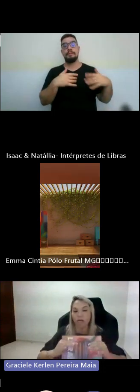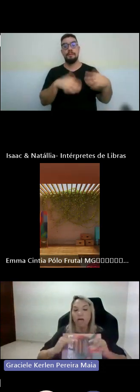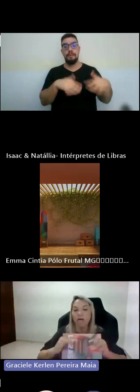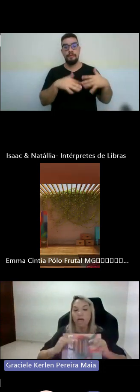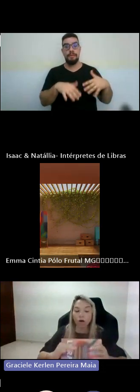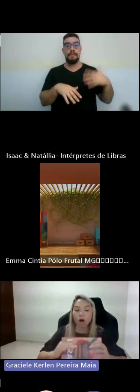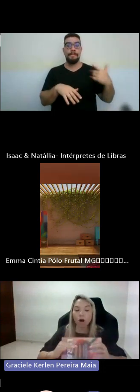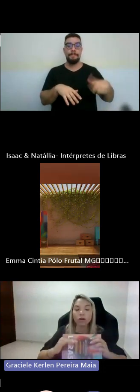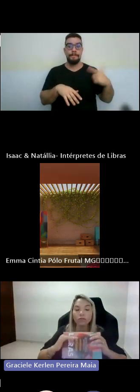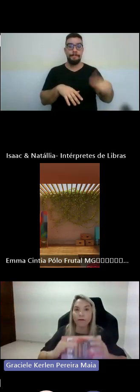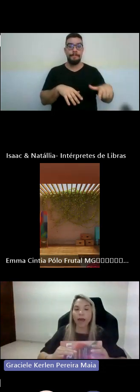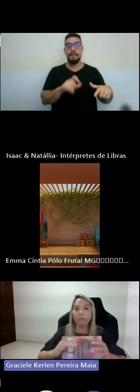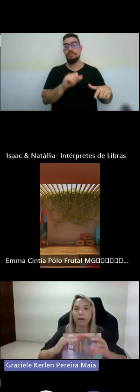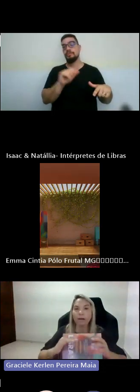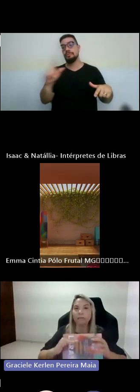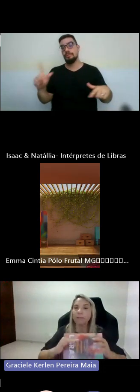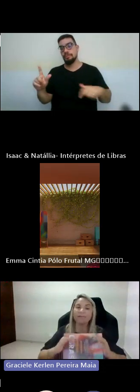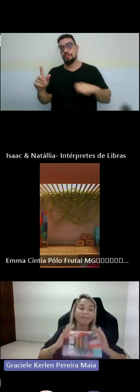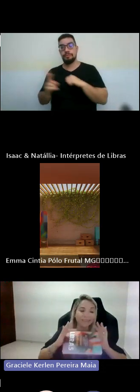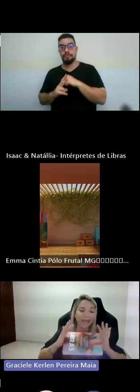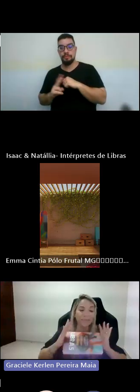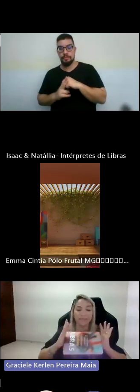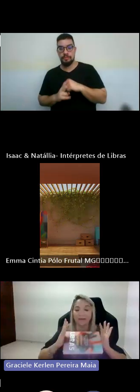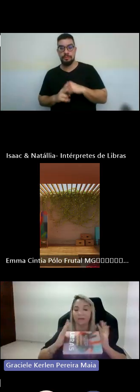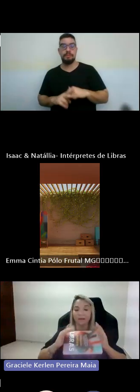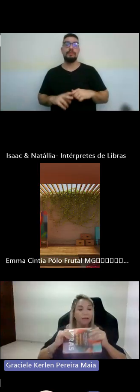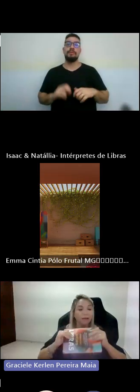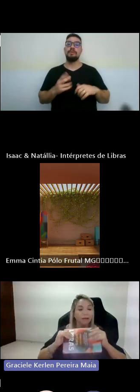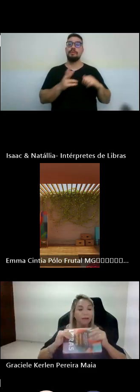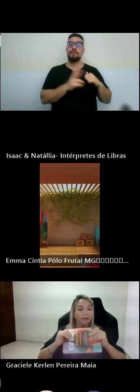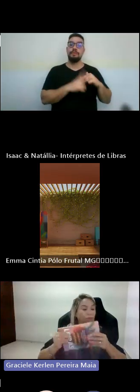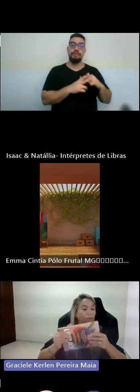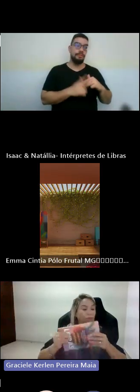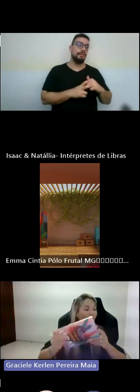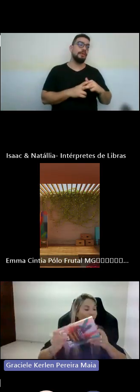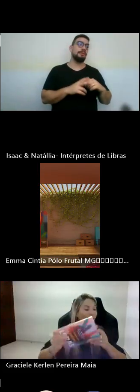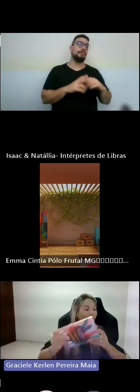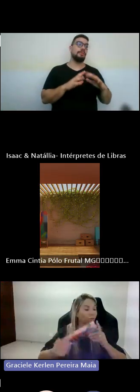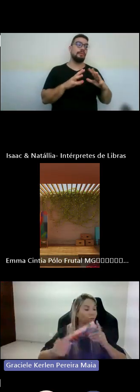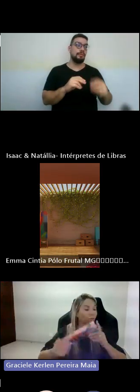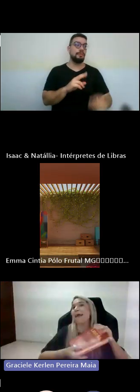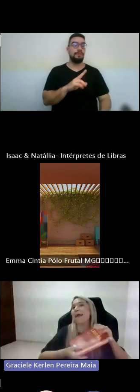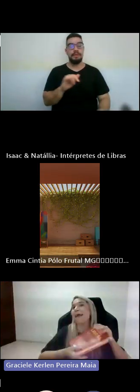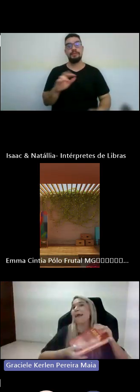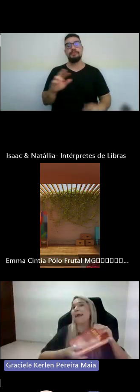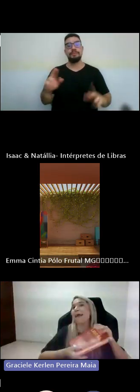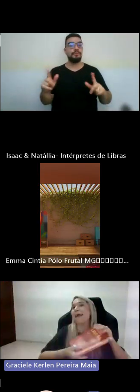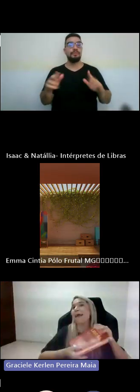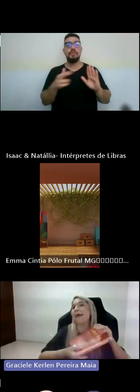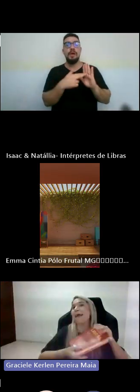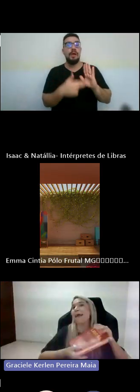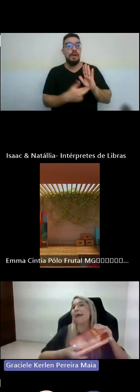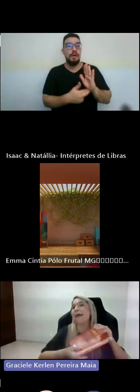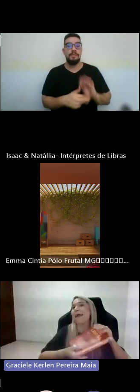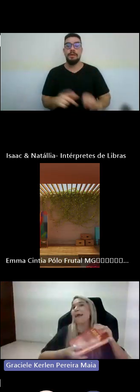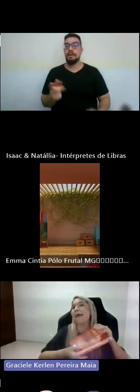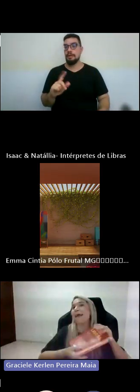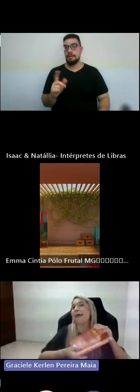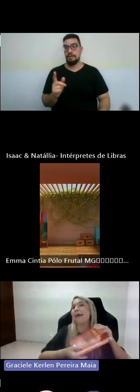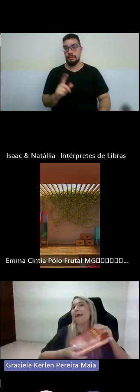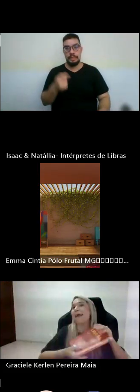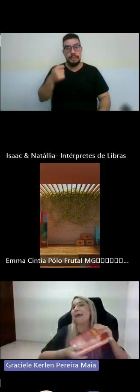o verbo. Todo verbo vai ter, sabe assim, não é uma regra, tipo a ferro e